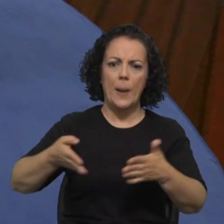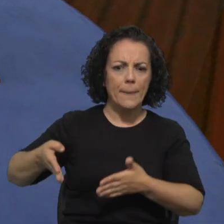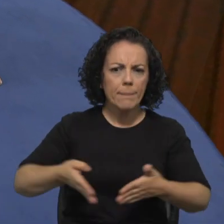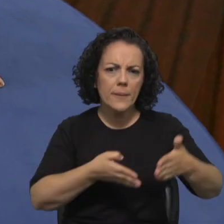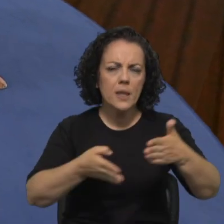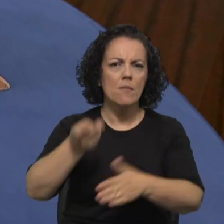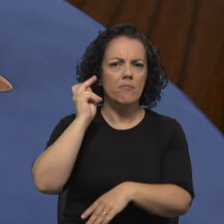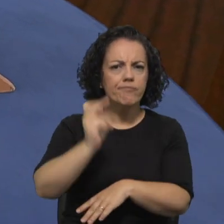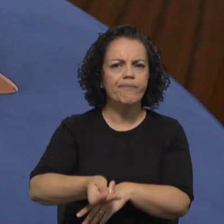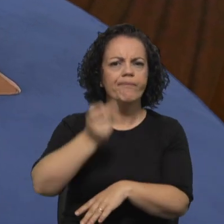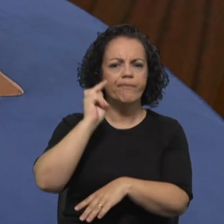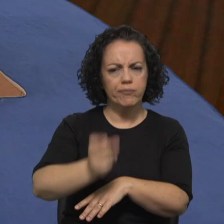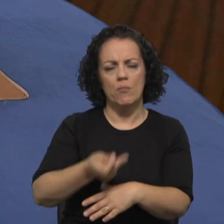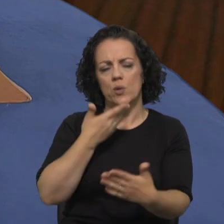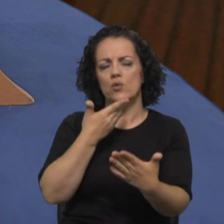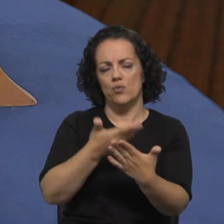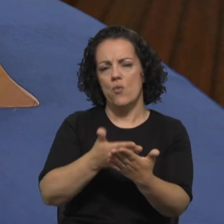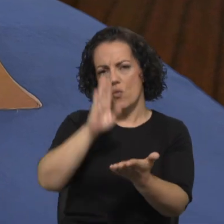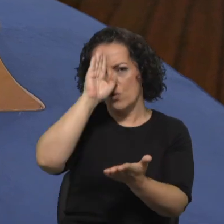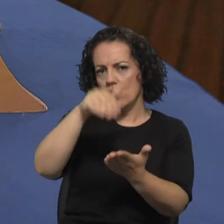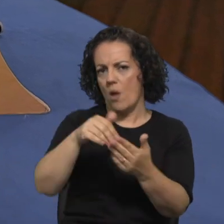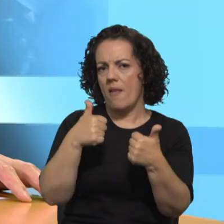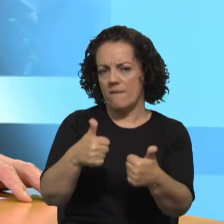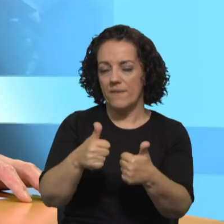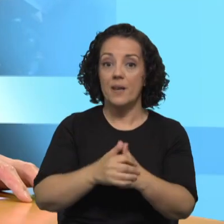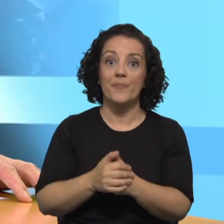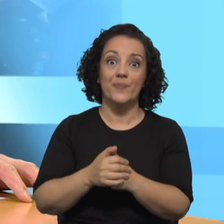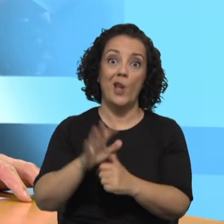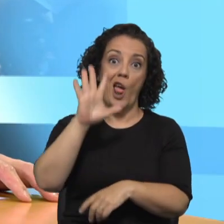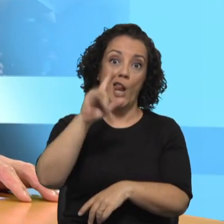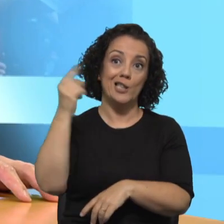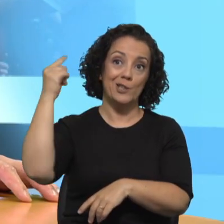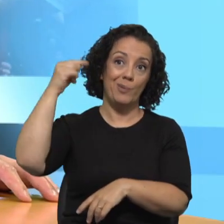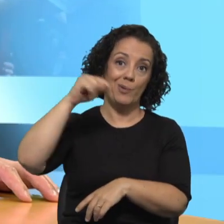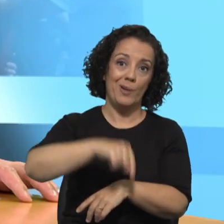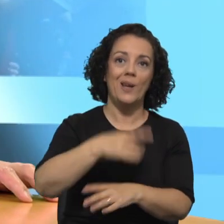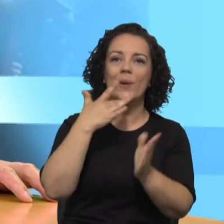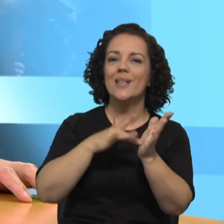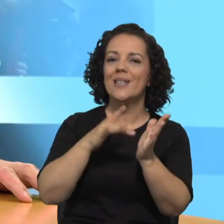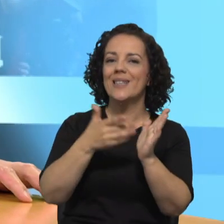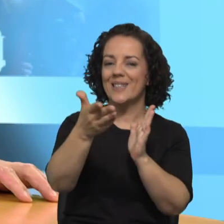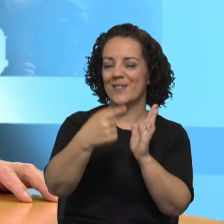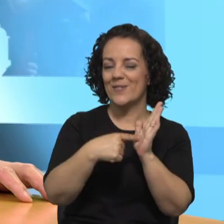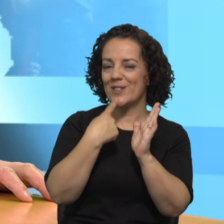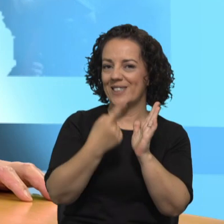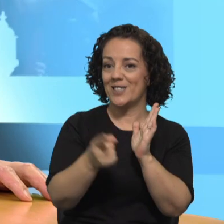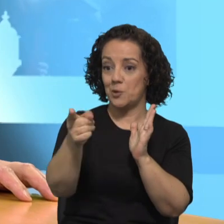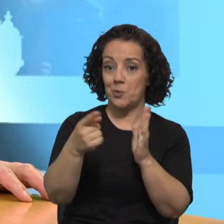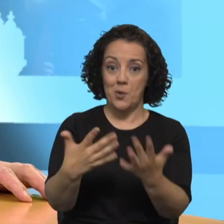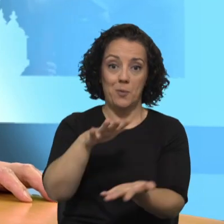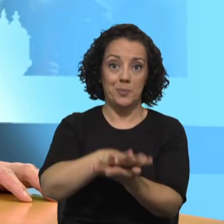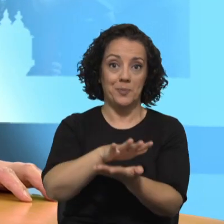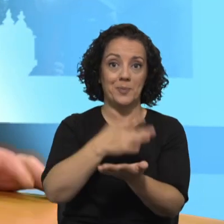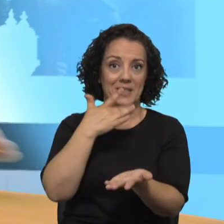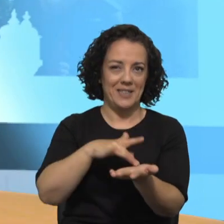que tem trazido muitos frutos. É um longo caminho até Lisboa, como se diz aqui no livro que acabaste de publicar,